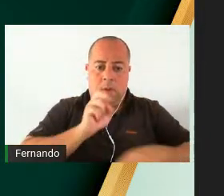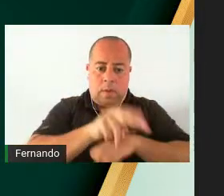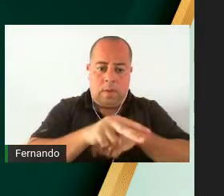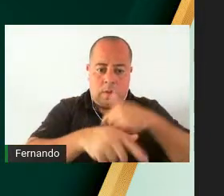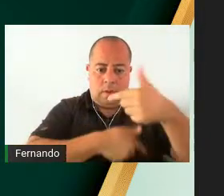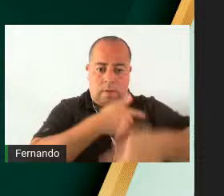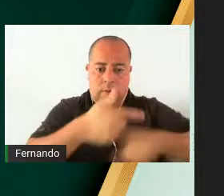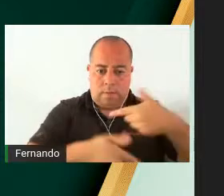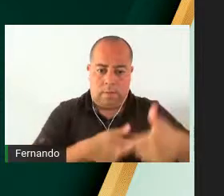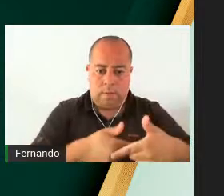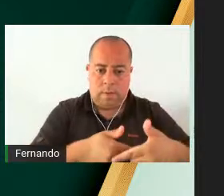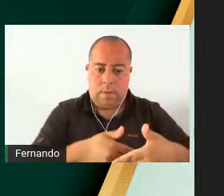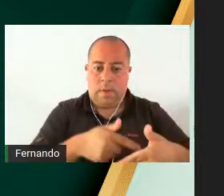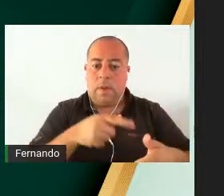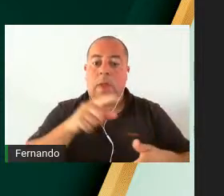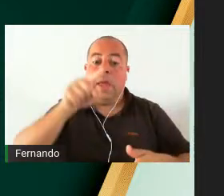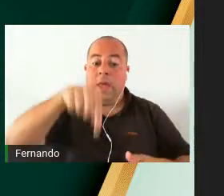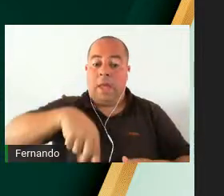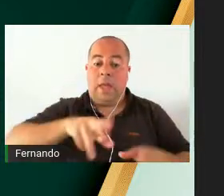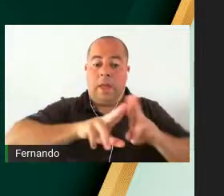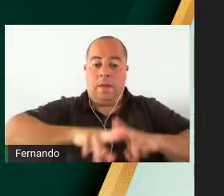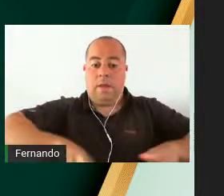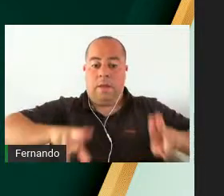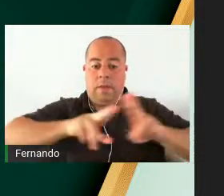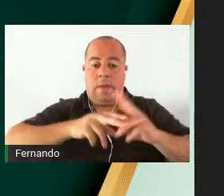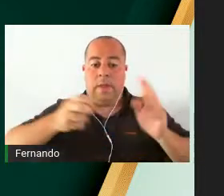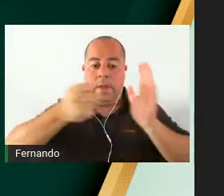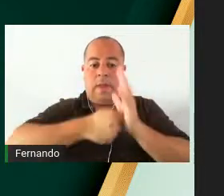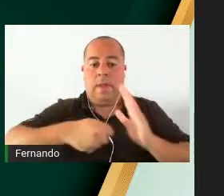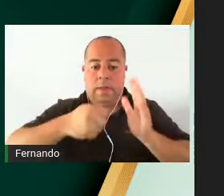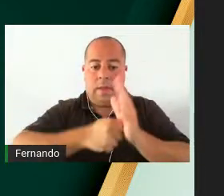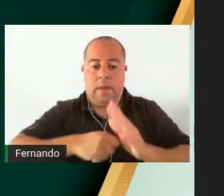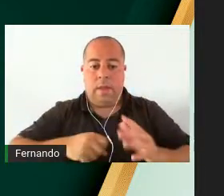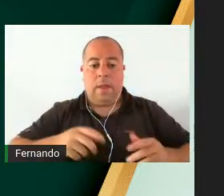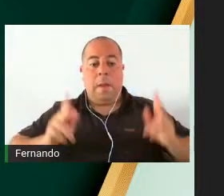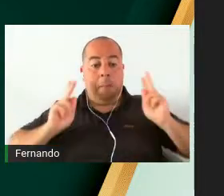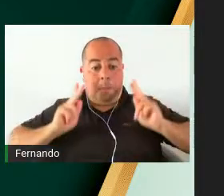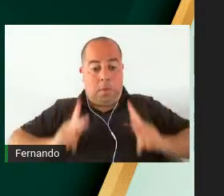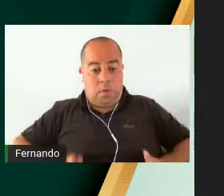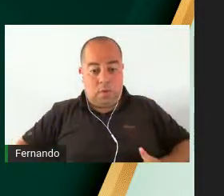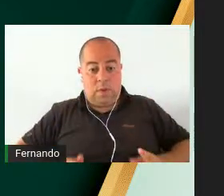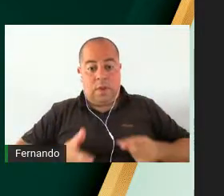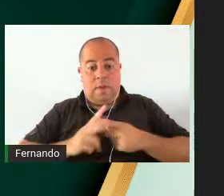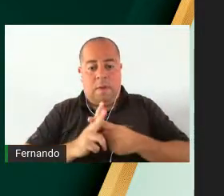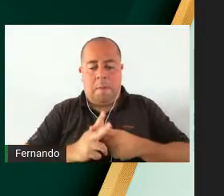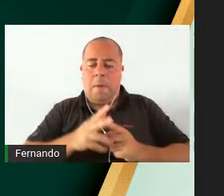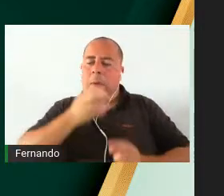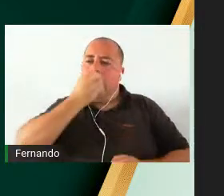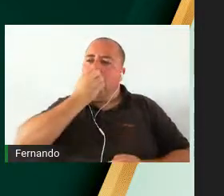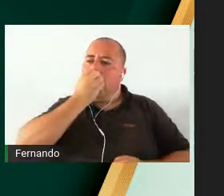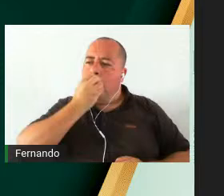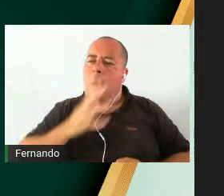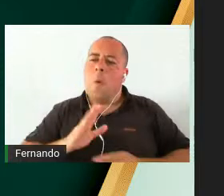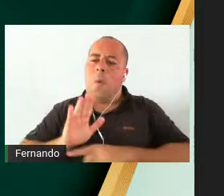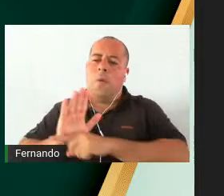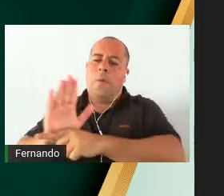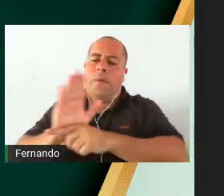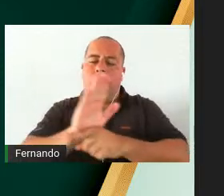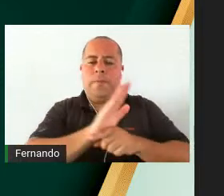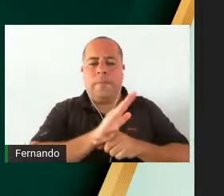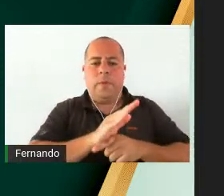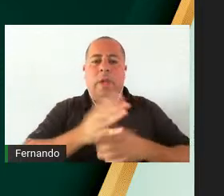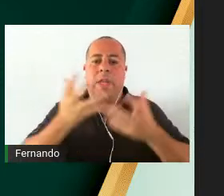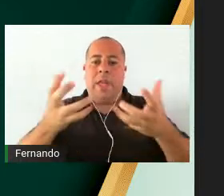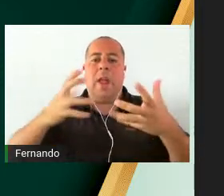do trabalho. Essa universidade busca formar pessoas que sejam instrumentos do bem, imbuídas em buscar um